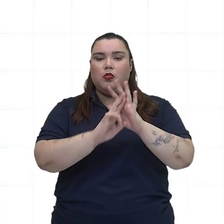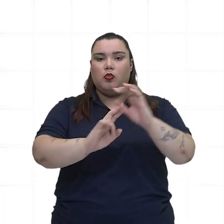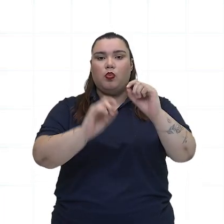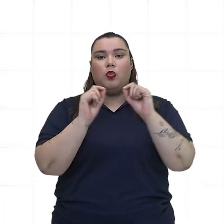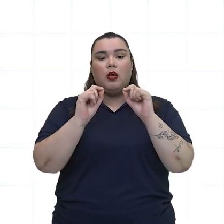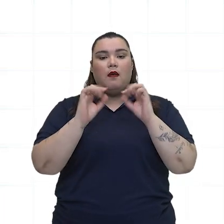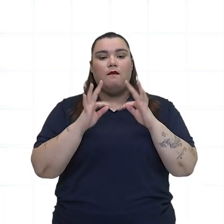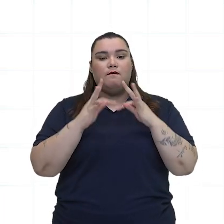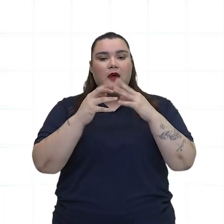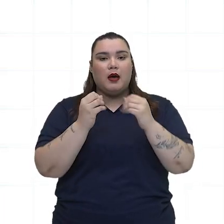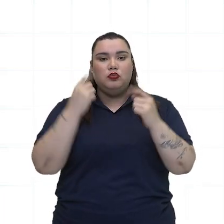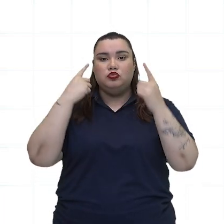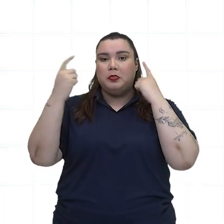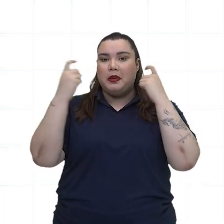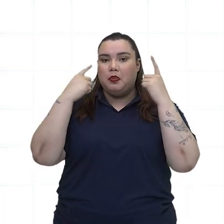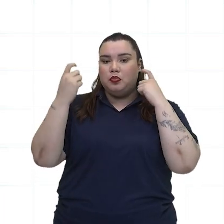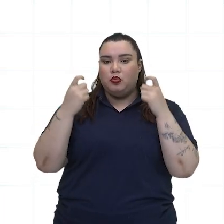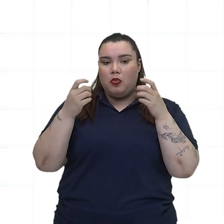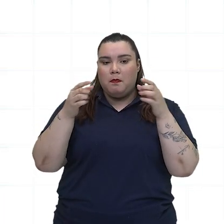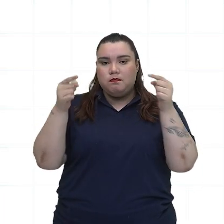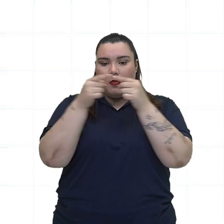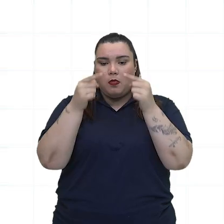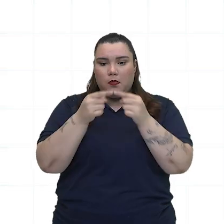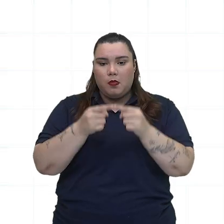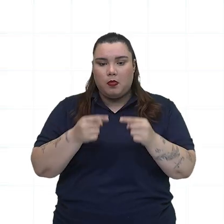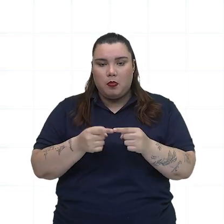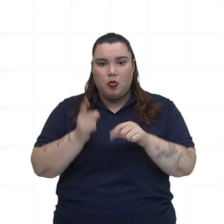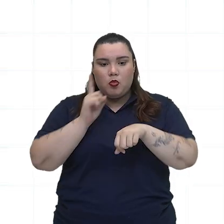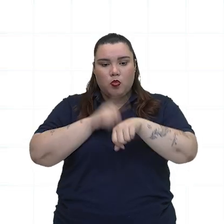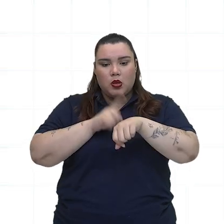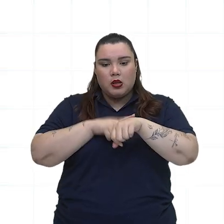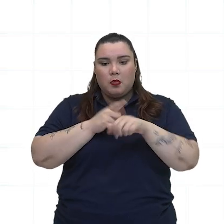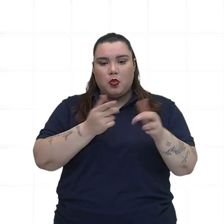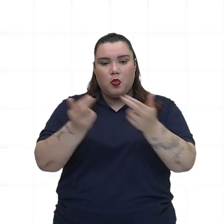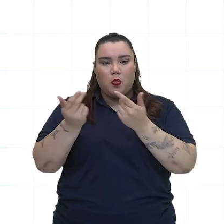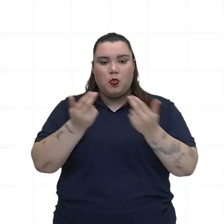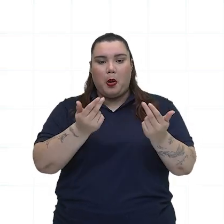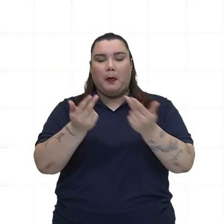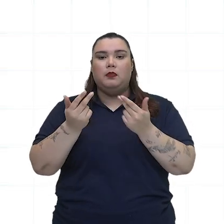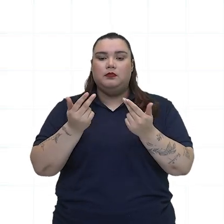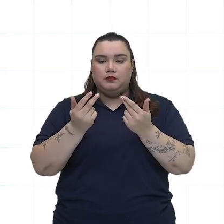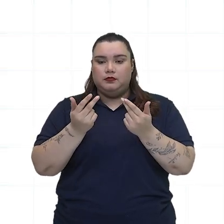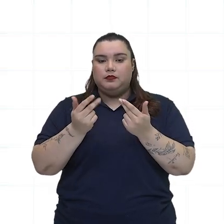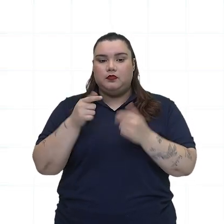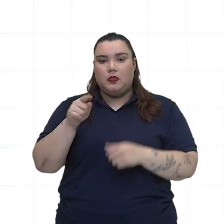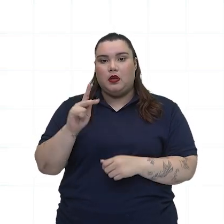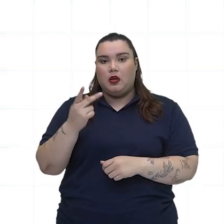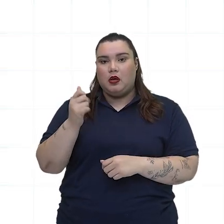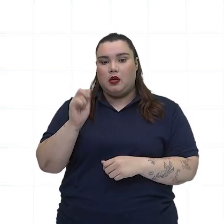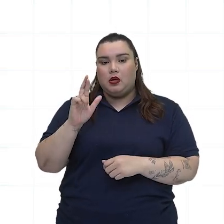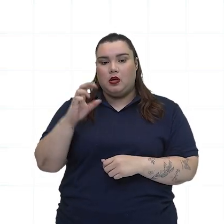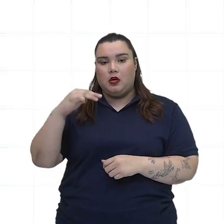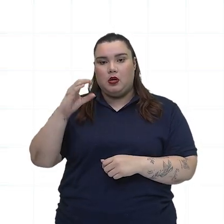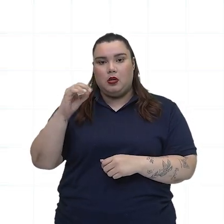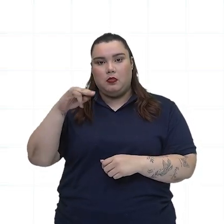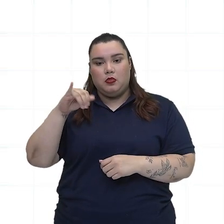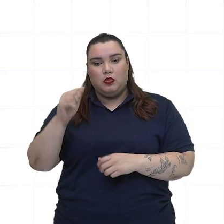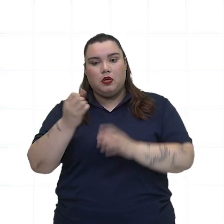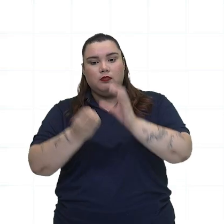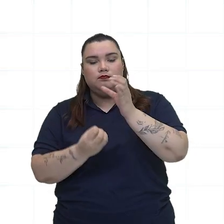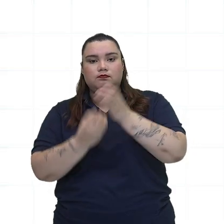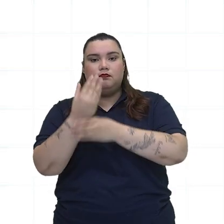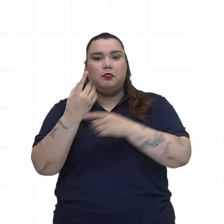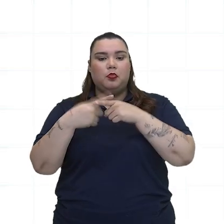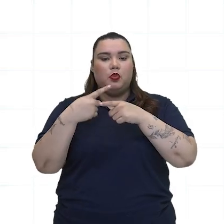de sons dispostos simultaneamente, ao mesmo tempo. A harmonia, ela surge